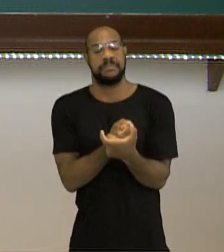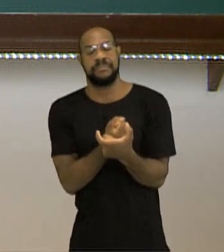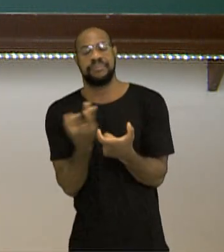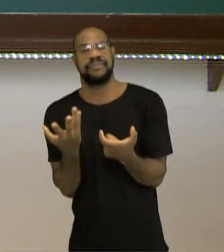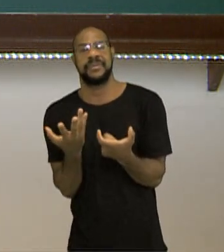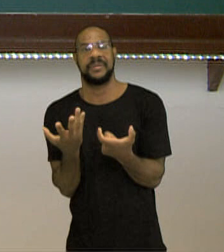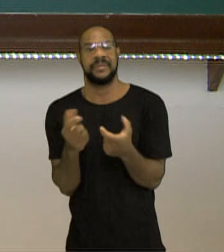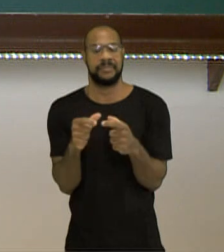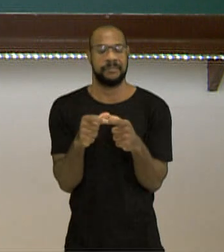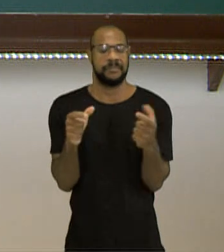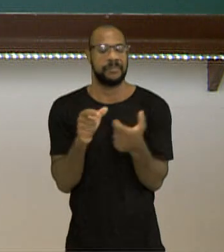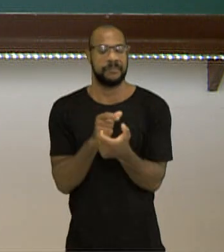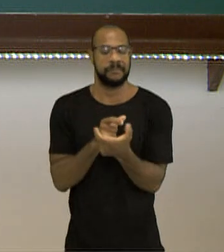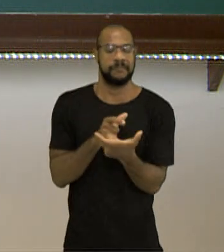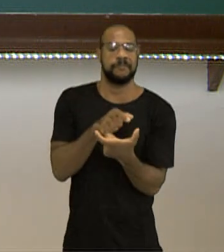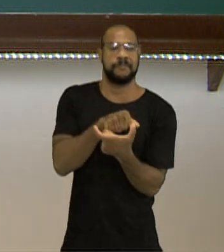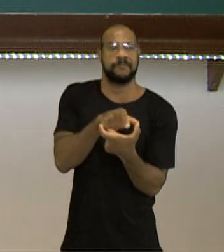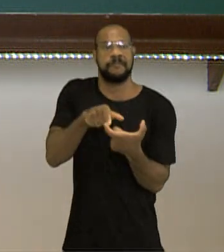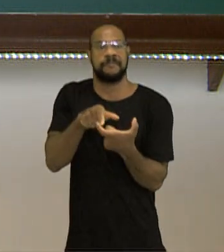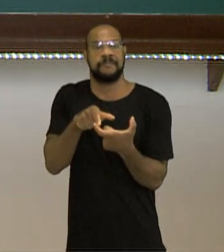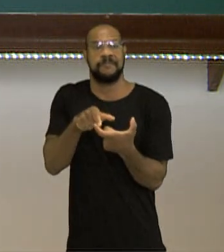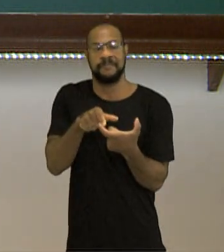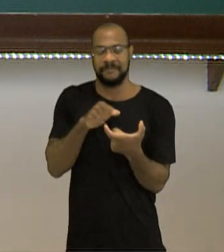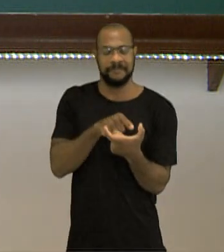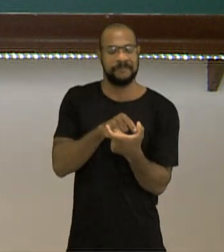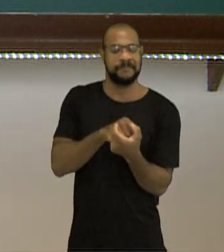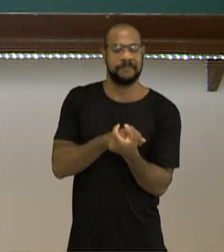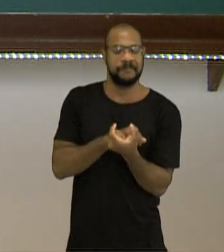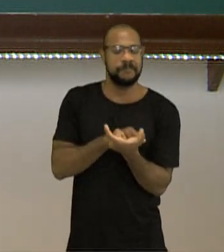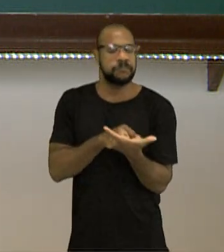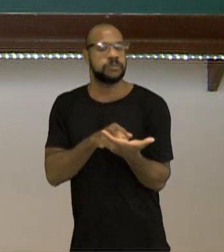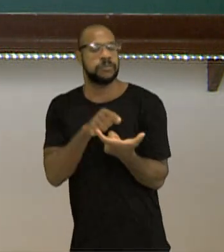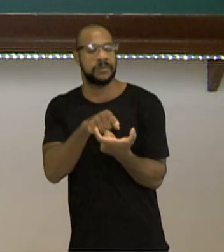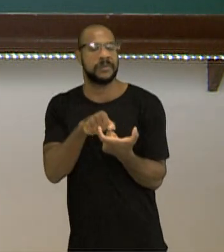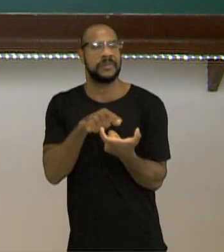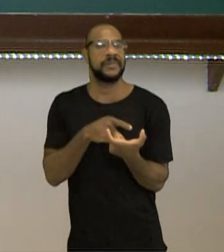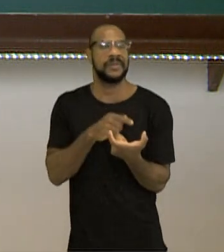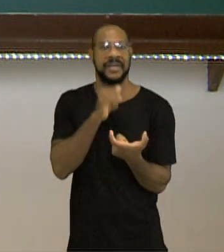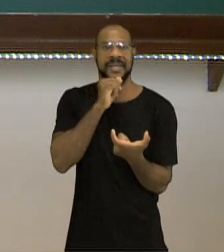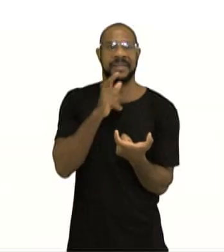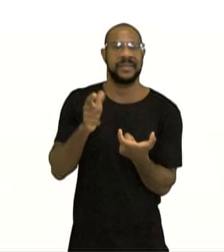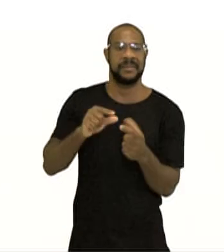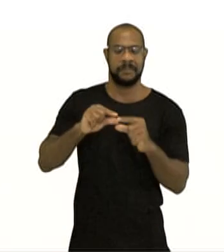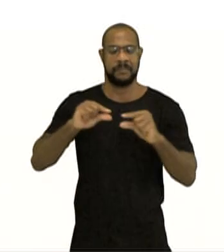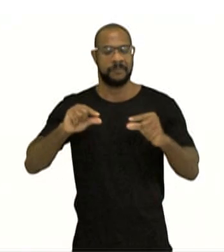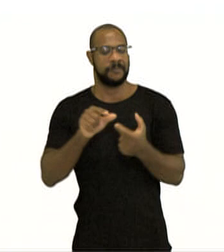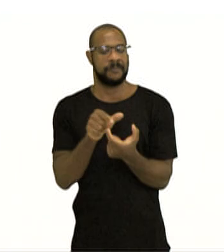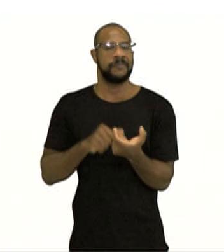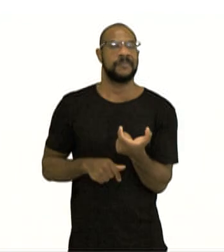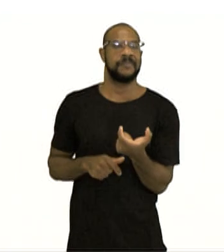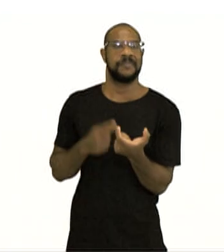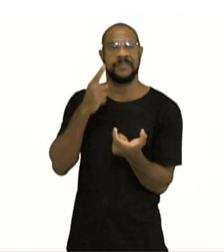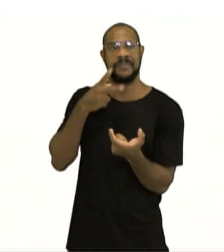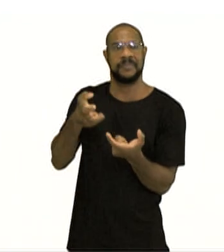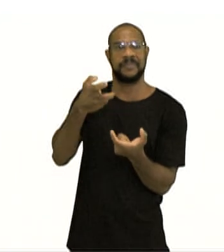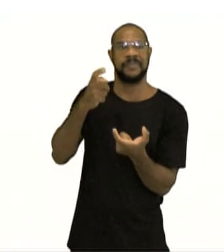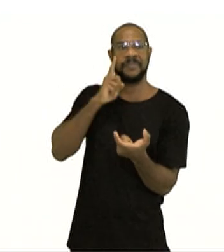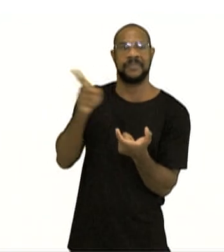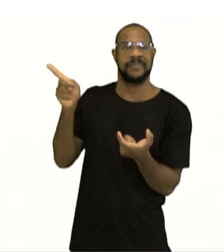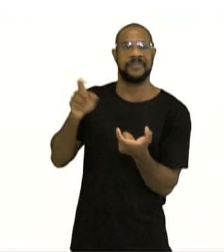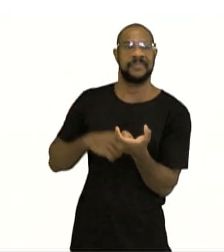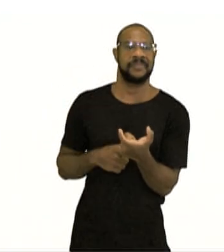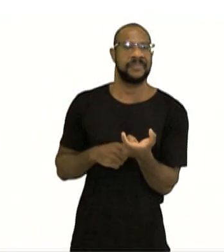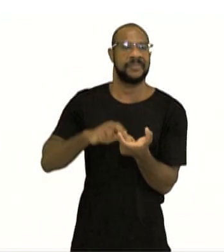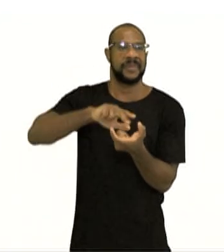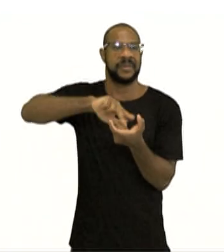portuguesa. E aí eu observo o quê? Túnel, lápis, hífen, bônus, caráter, tórax, órfão, órgão,